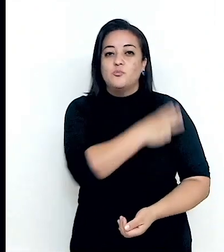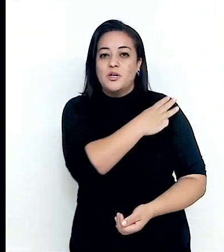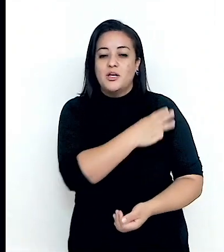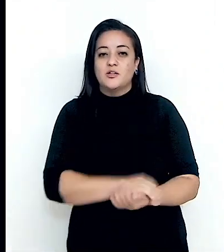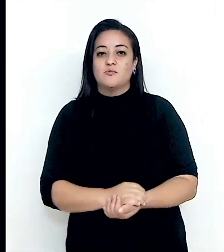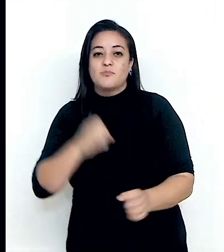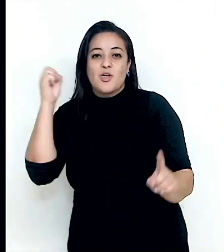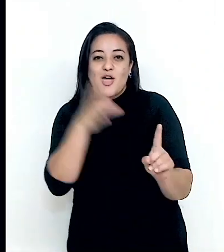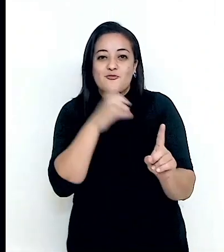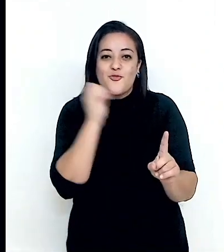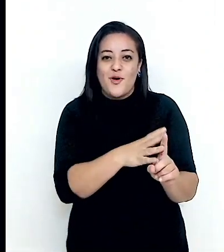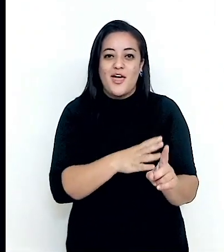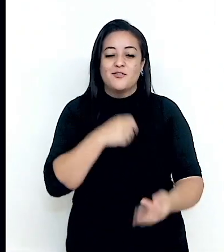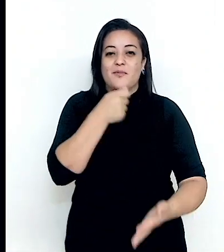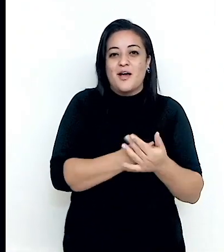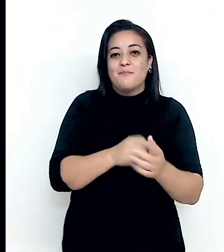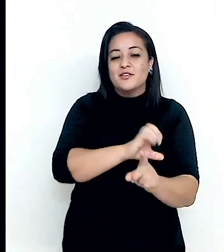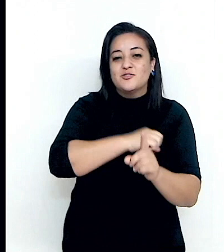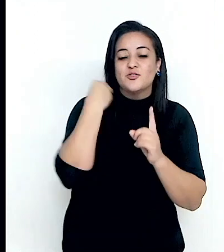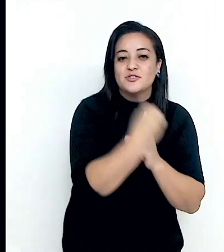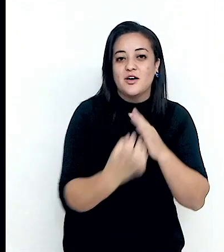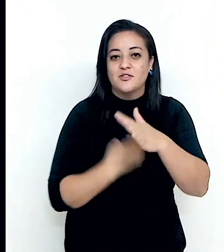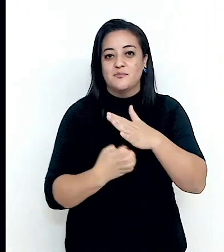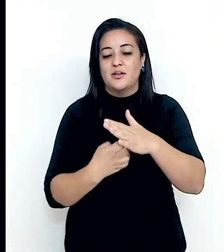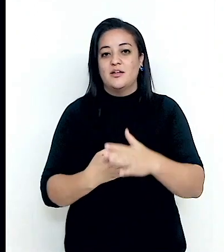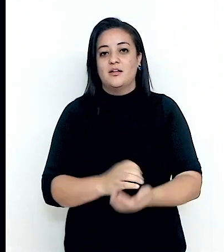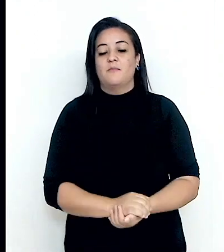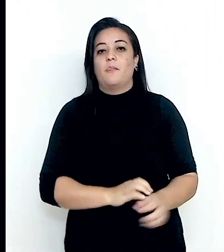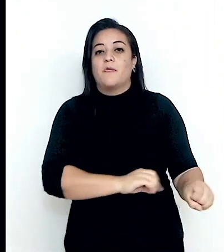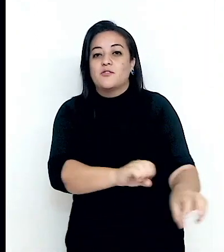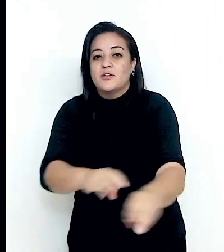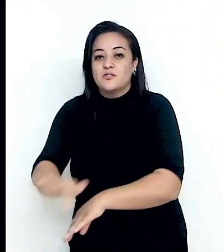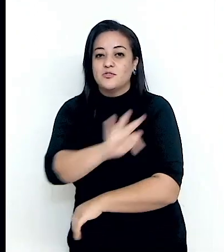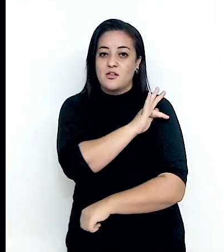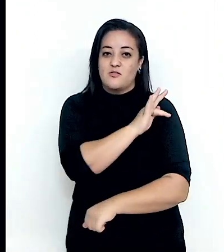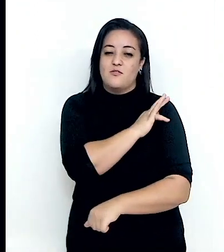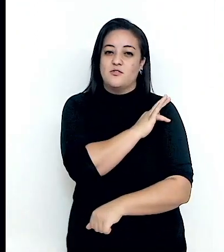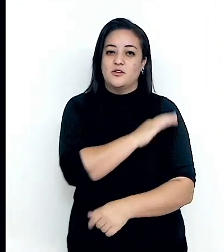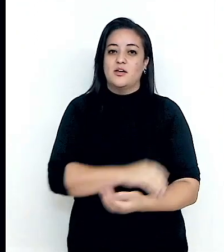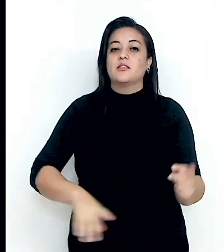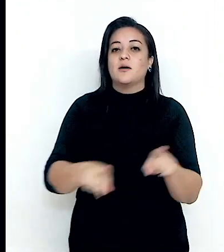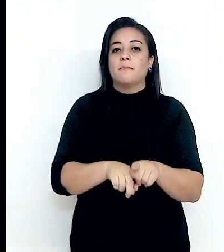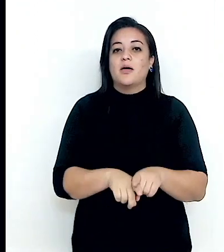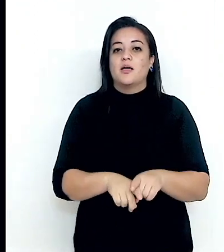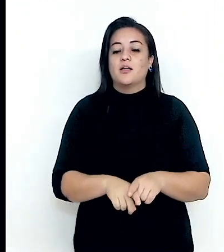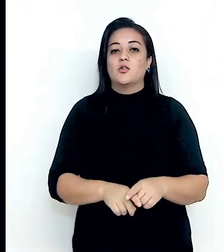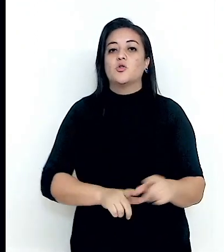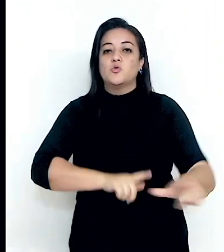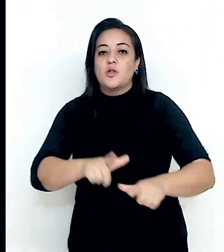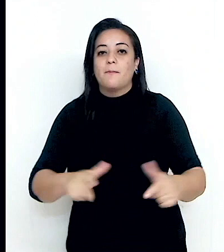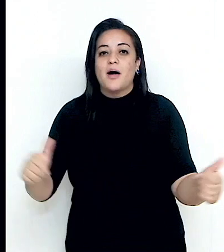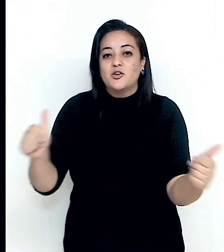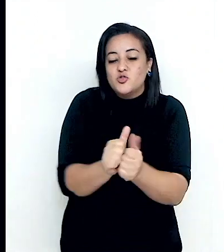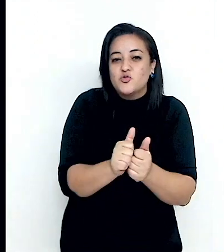do empreendedorismo social, da educação tecnológica e da cooperação entre os